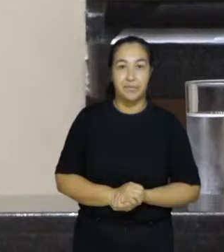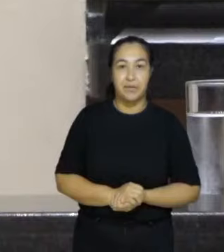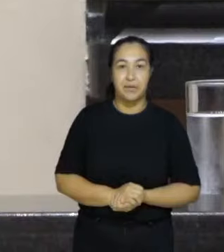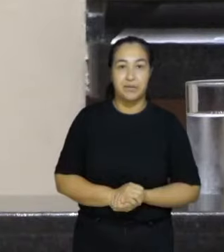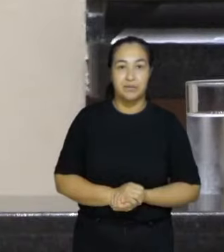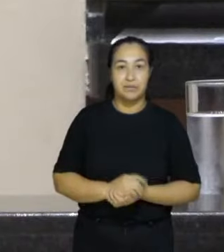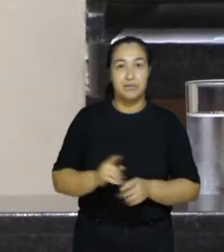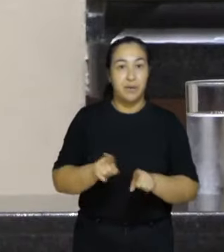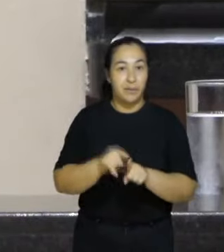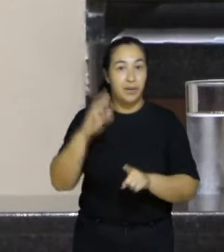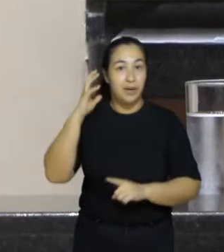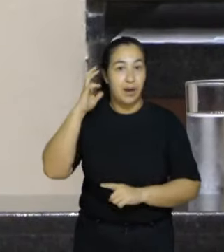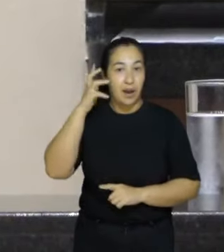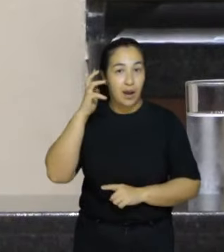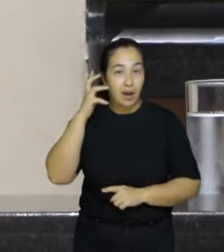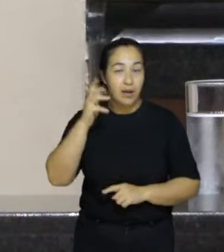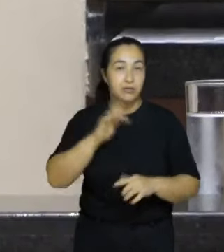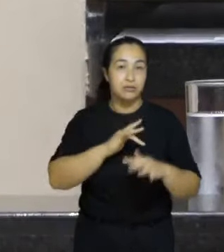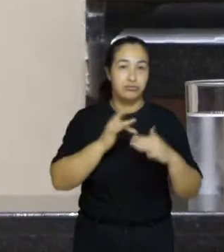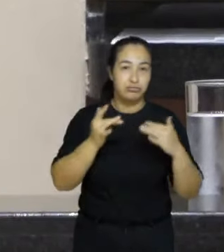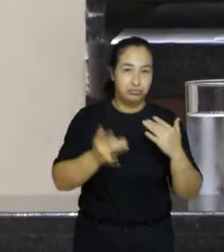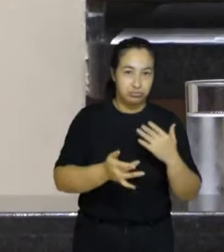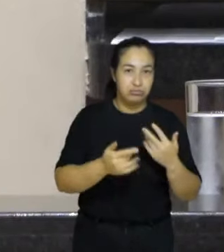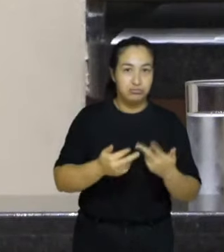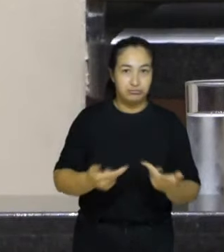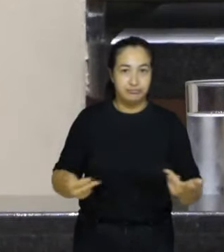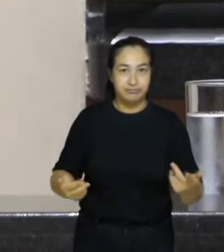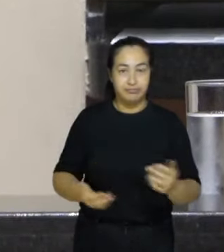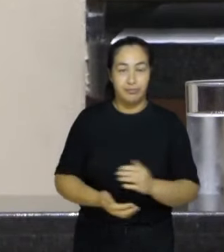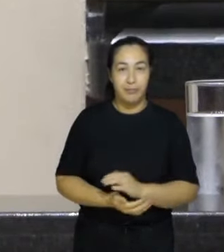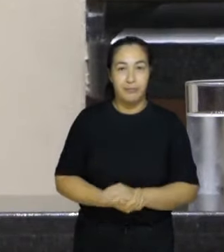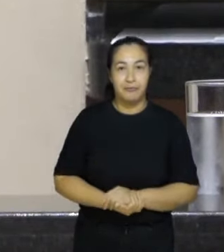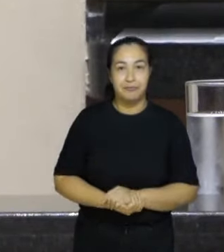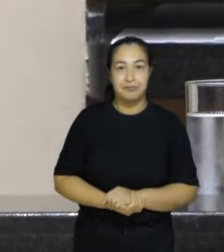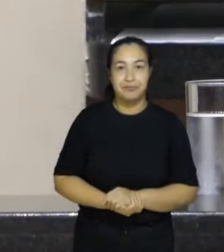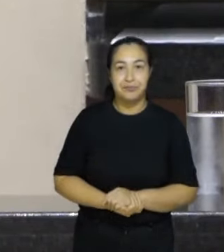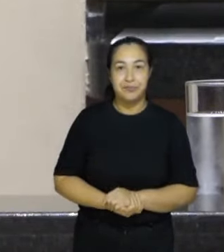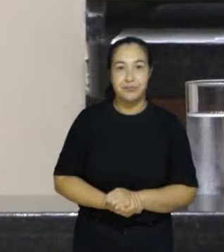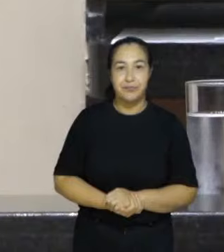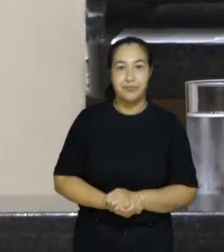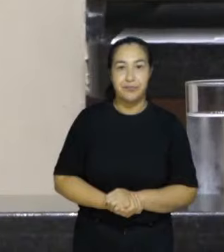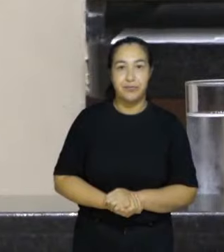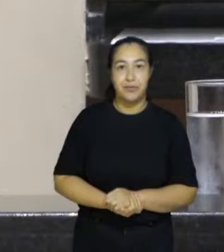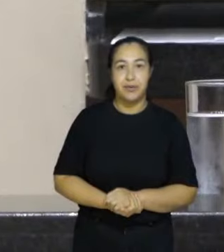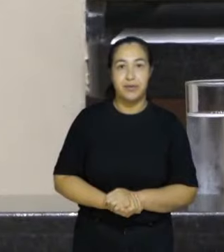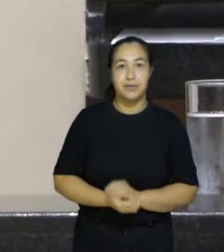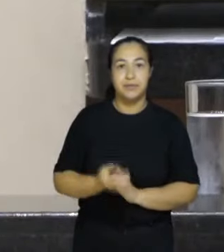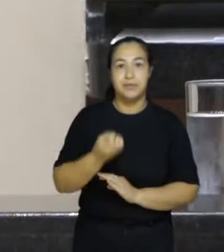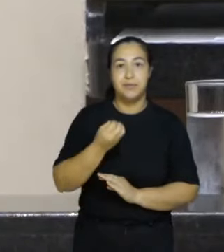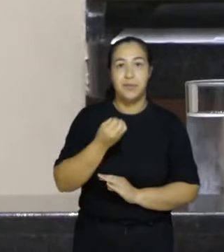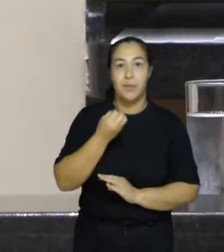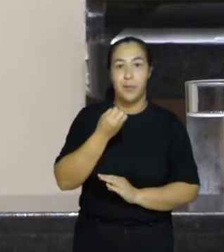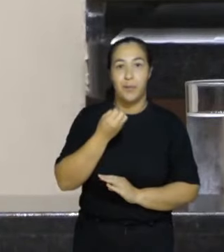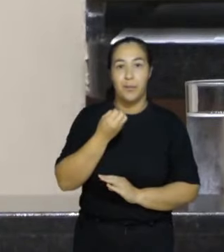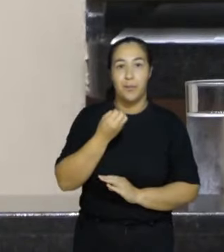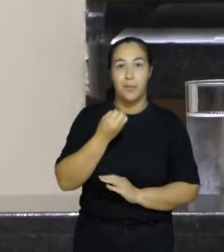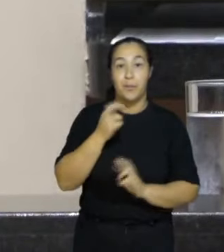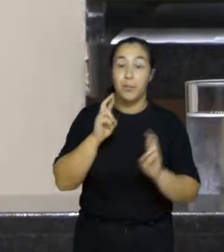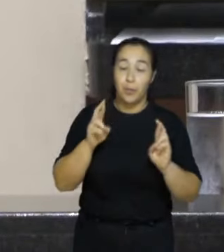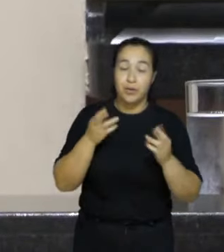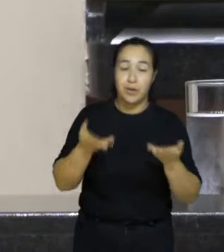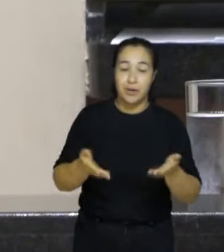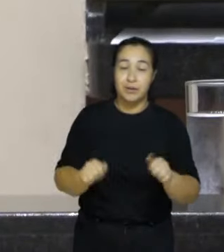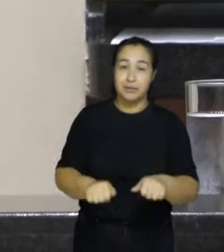rádio digital, redes sociais. A todos, uma boa sessão.